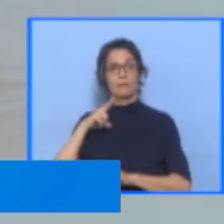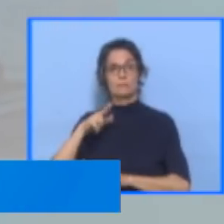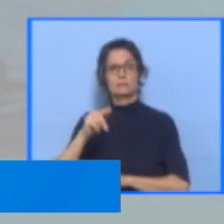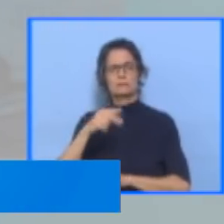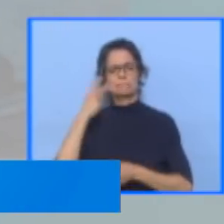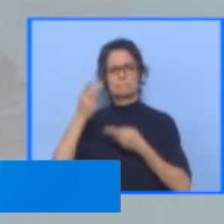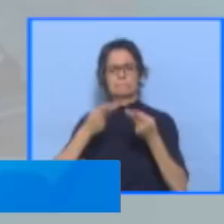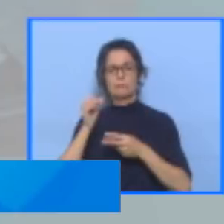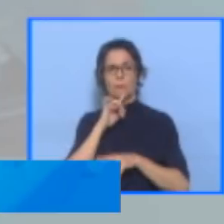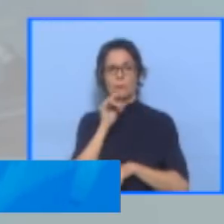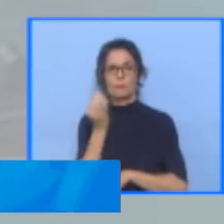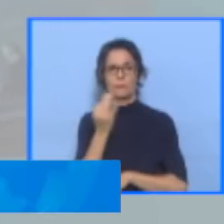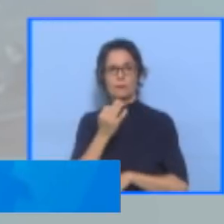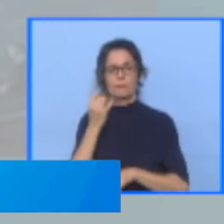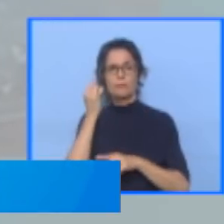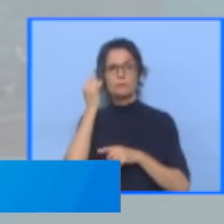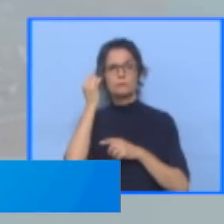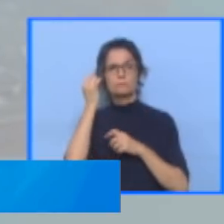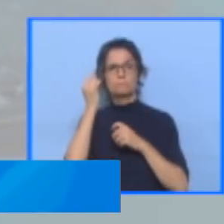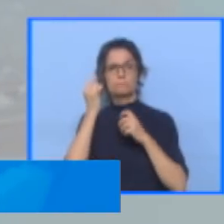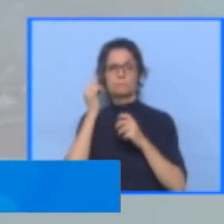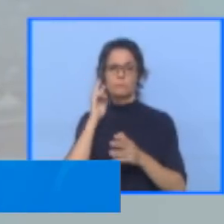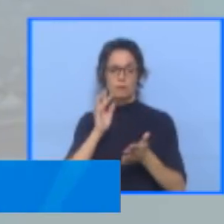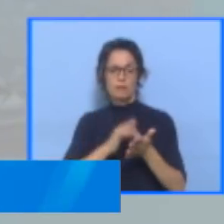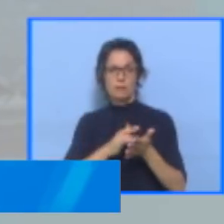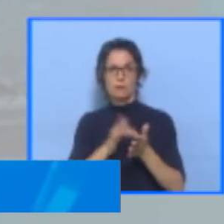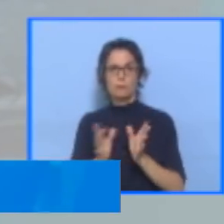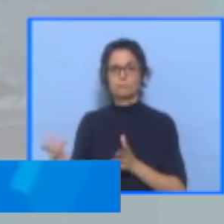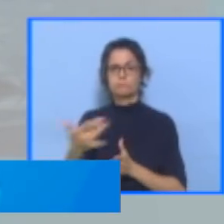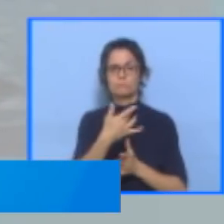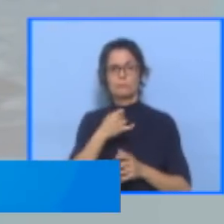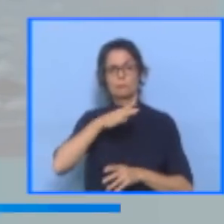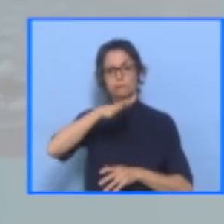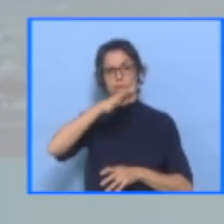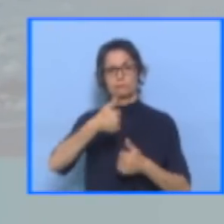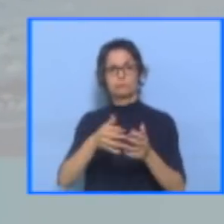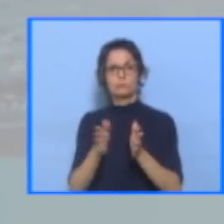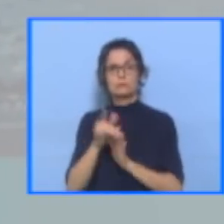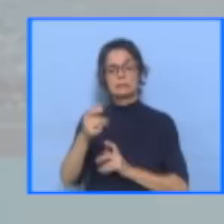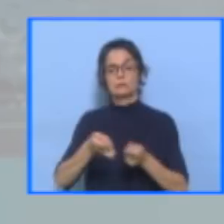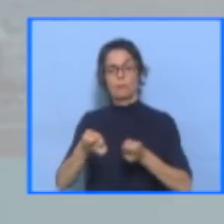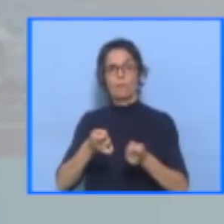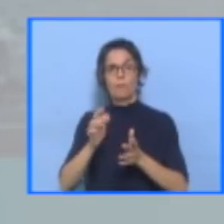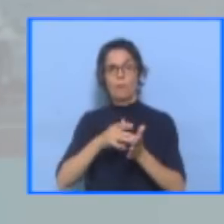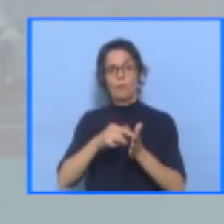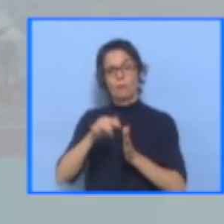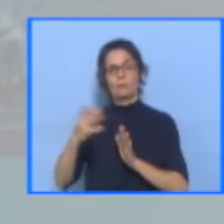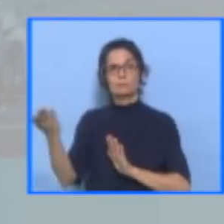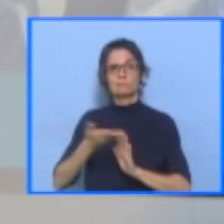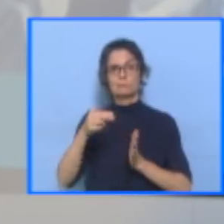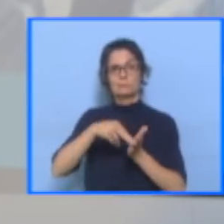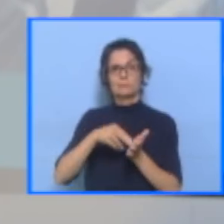agora ser revisitada na obra que reúne as comunicações. Um livro coordenado por Mendo Castro Henriques, que está hoje